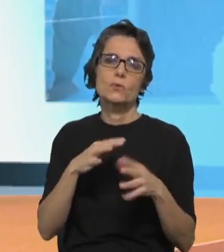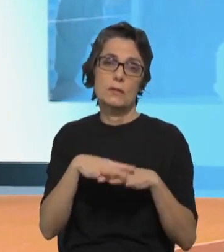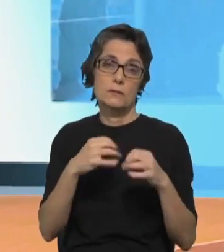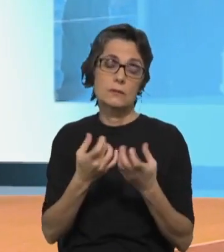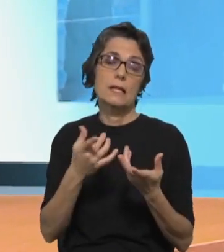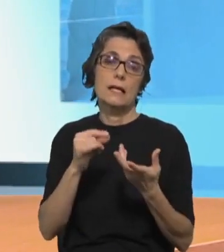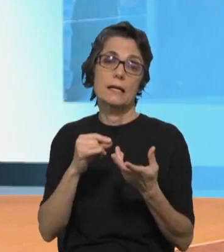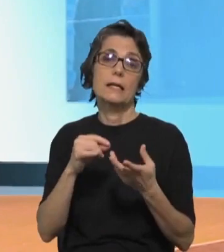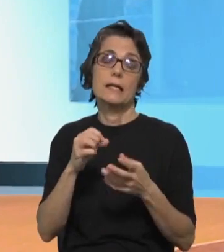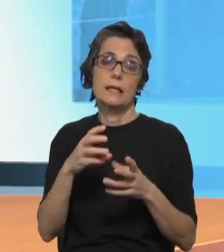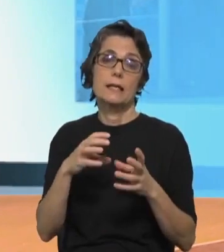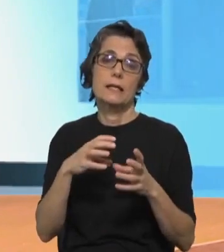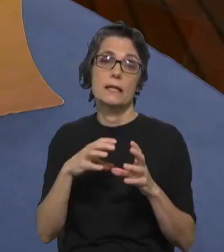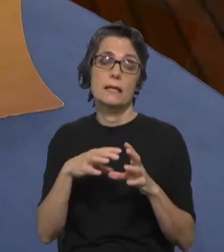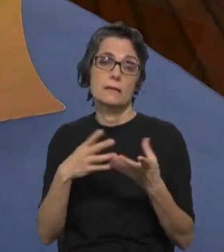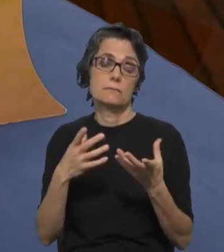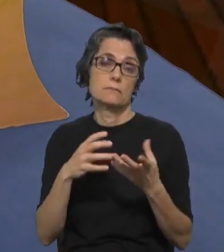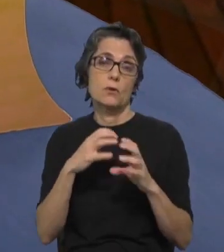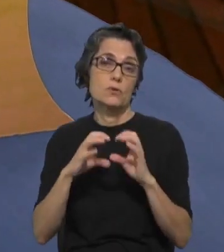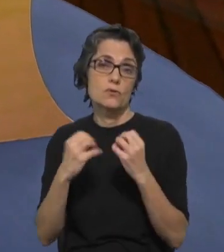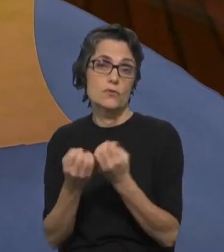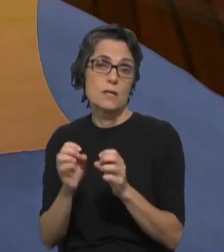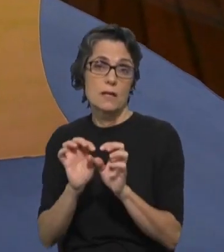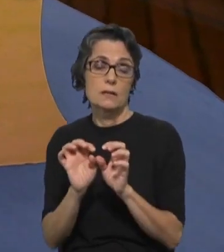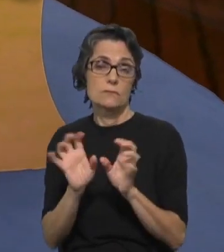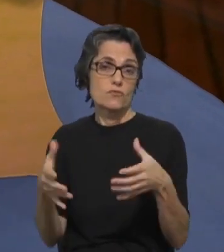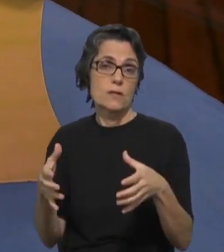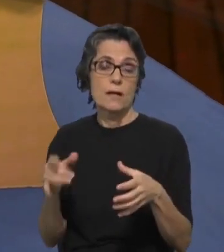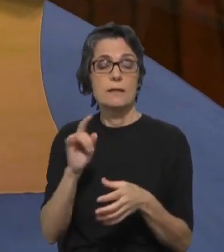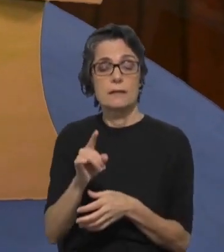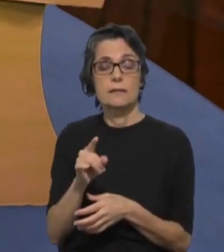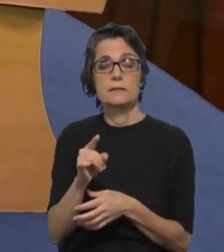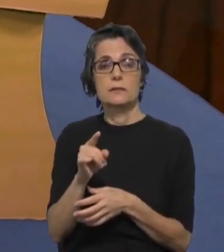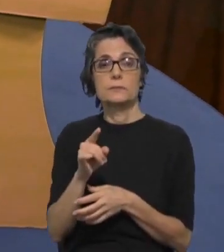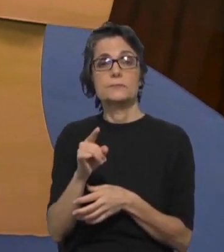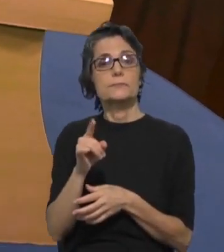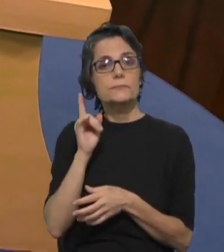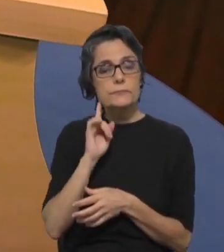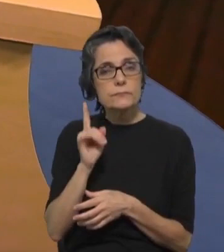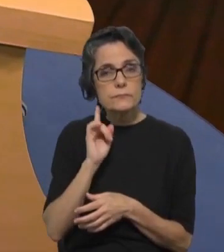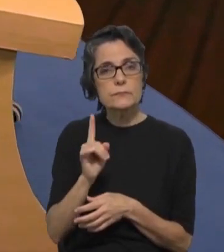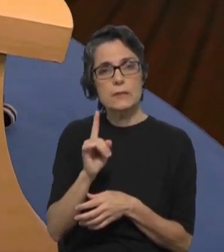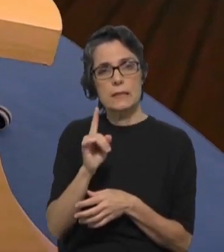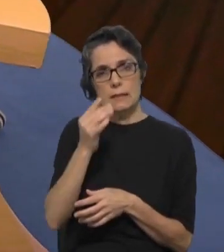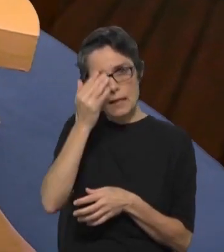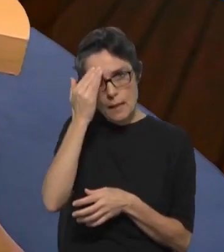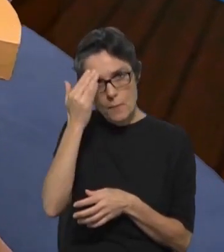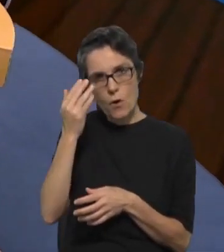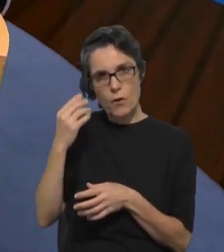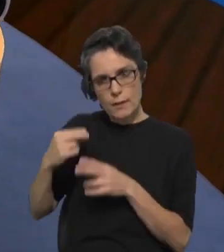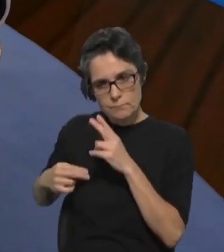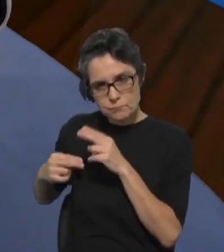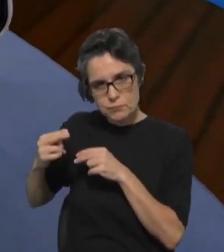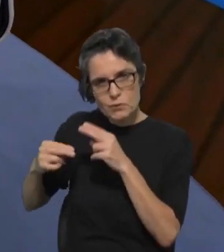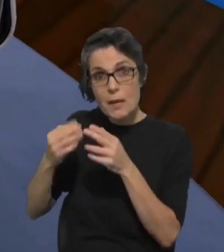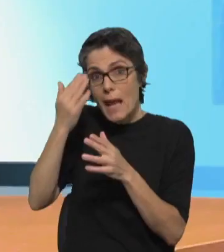jornalismo e os meios de comunicação, de uma forma mais global, desempenham um grande papel nesta construção da memória, porque ela não deixa de ser uma